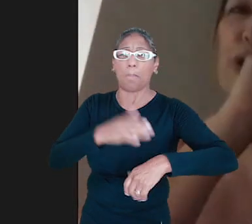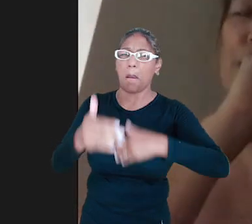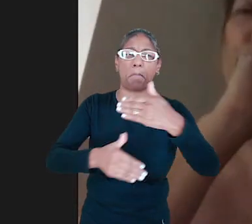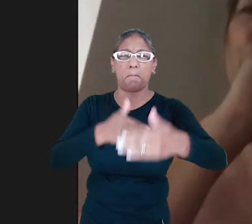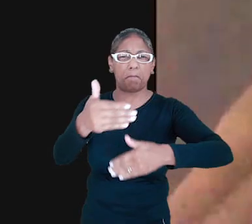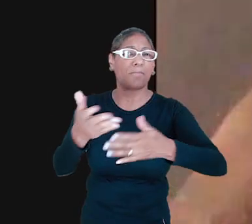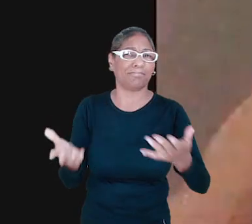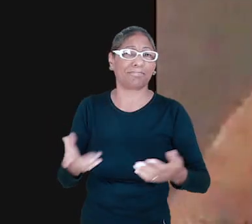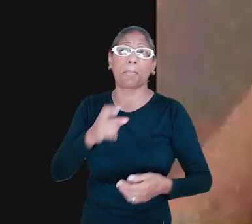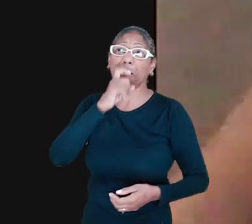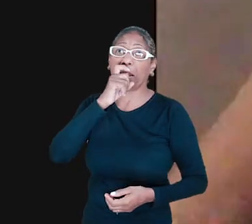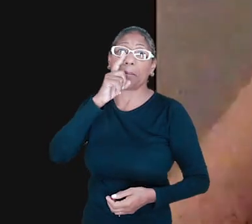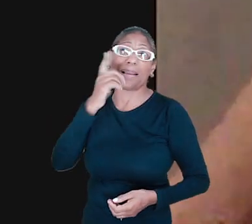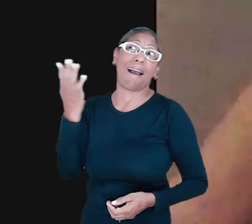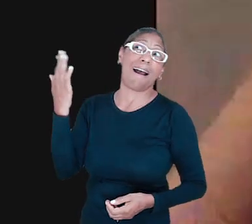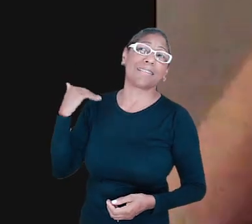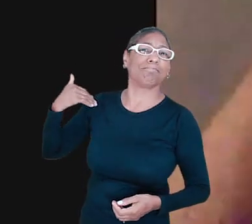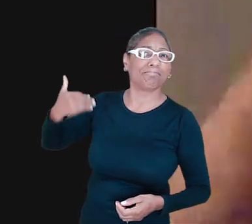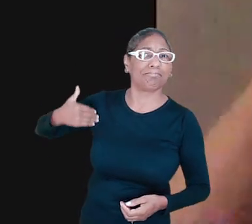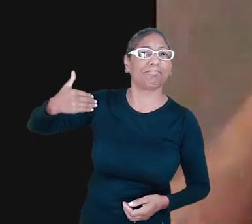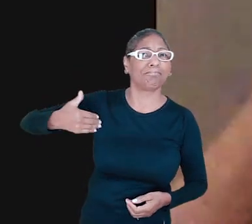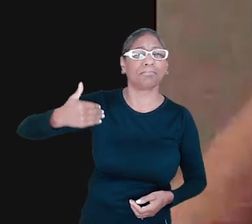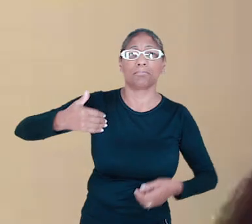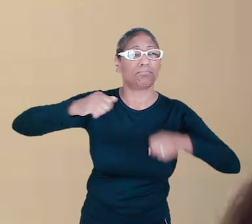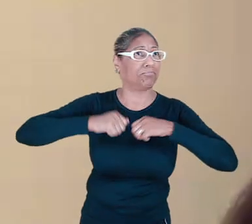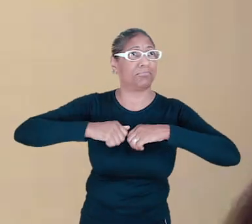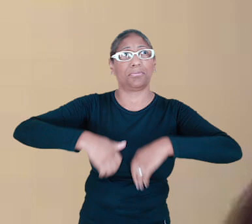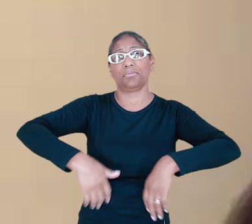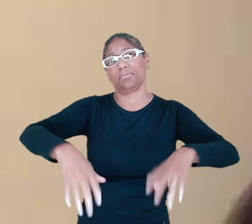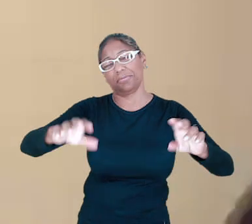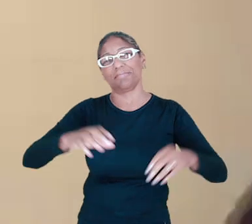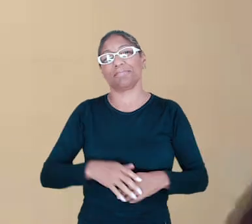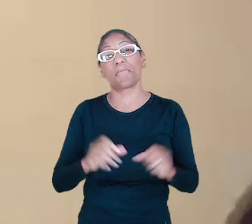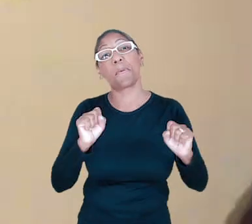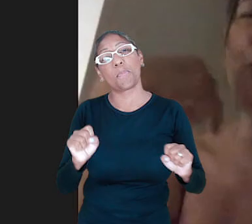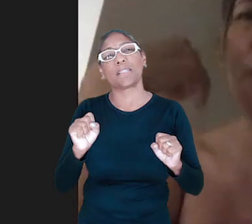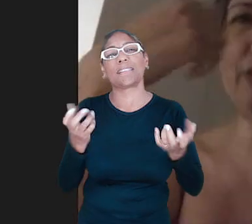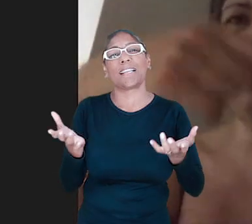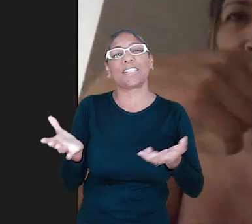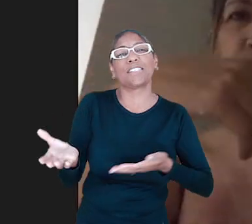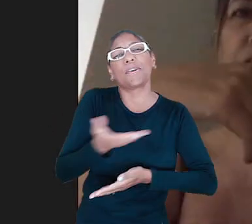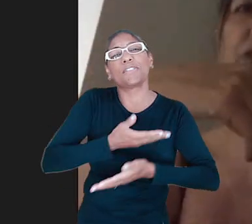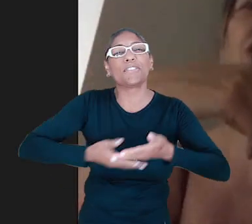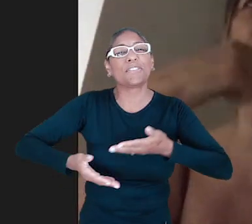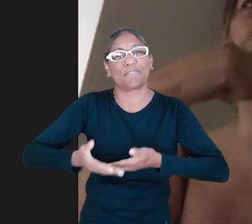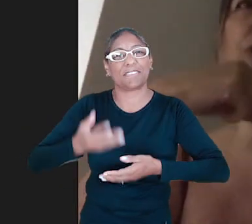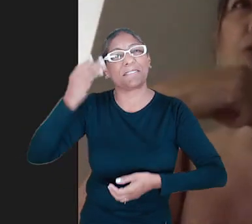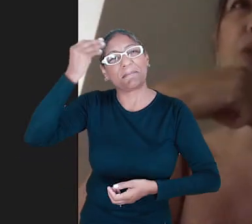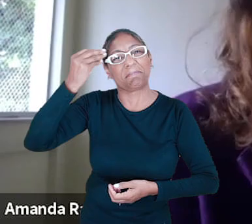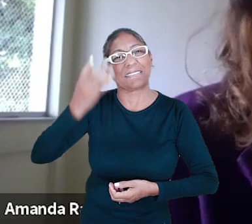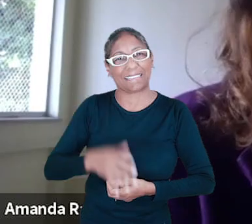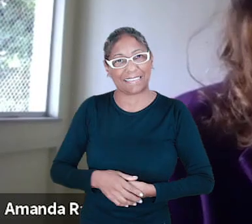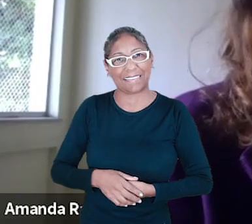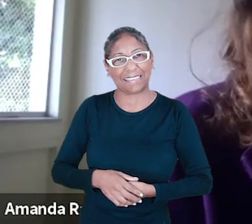tempo dos nossos pais acompanharem todo esse progresso e poder compartilhar com a gente